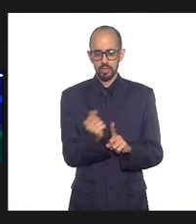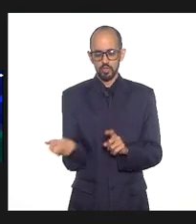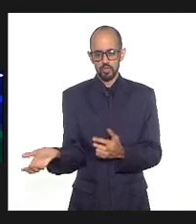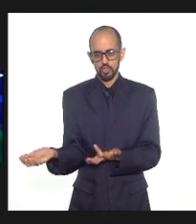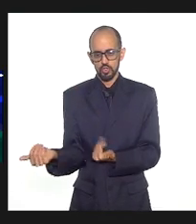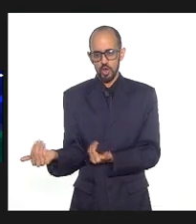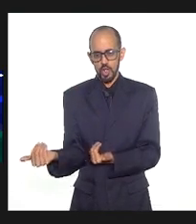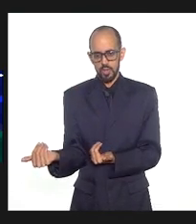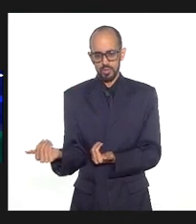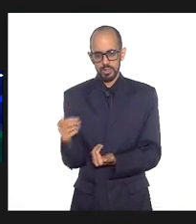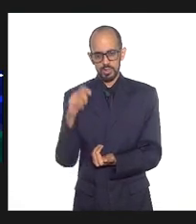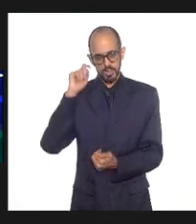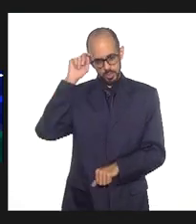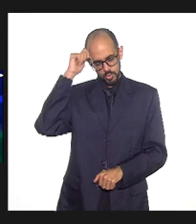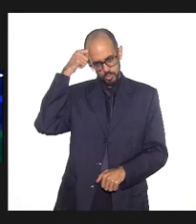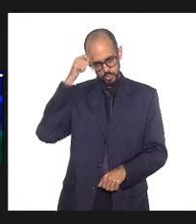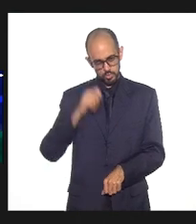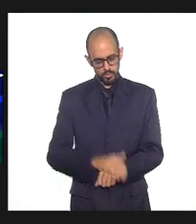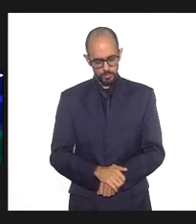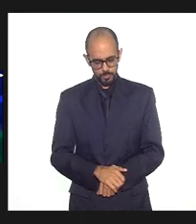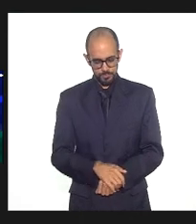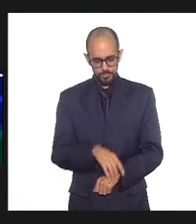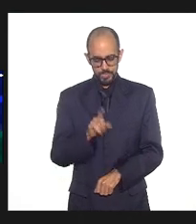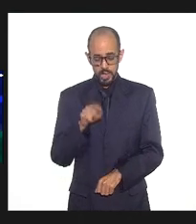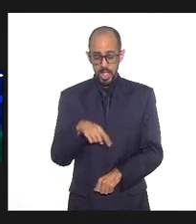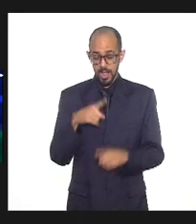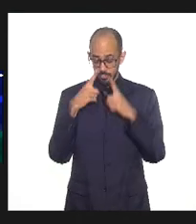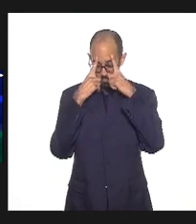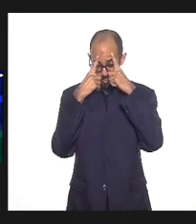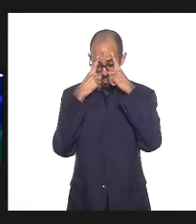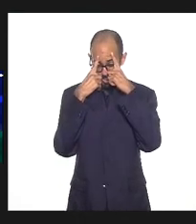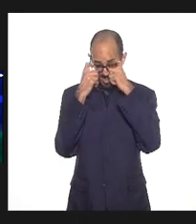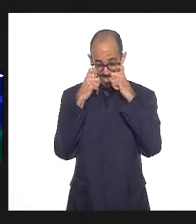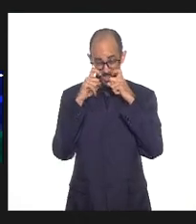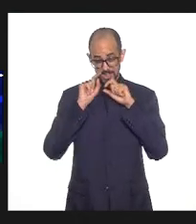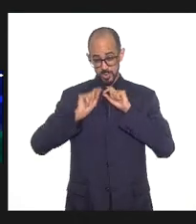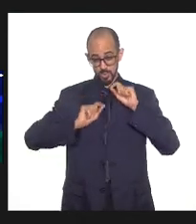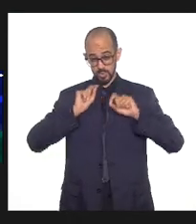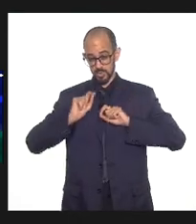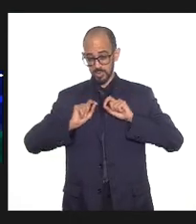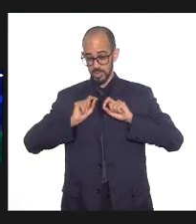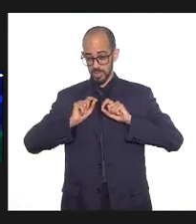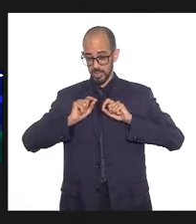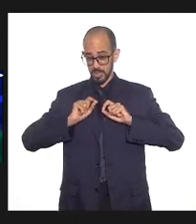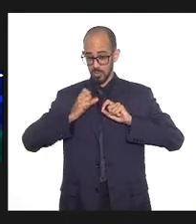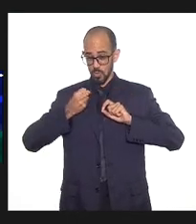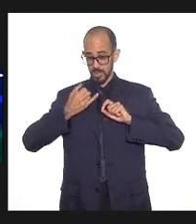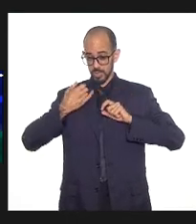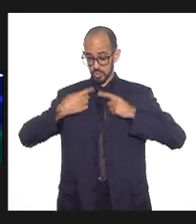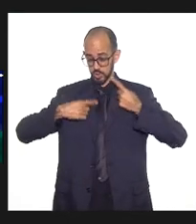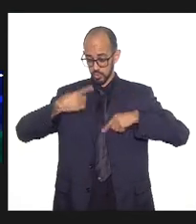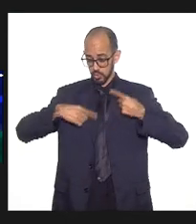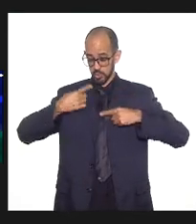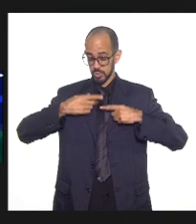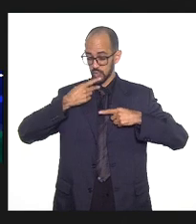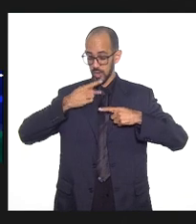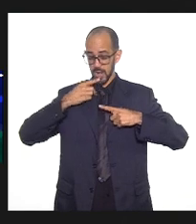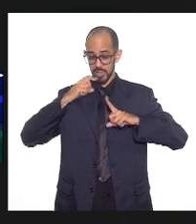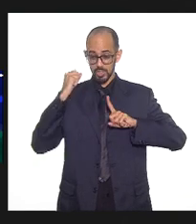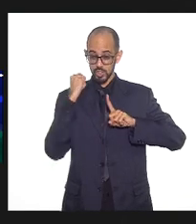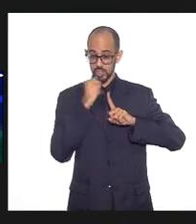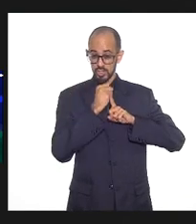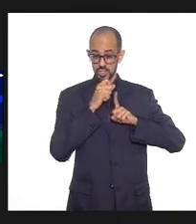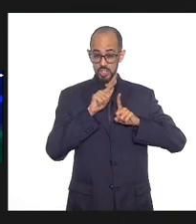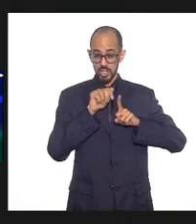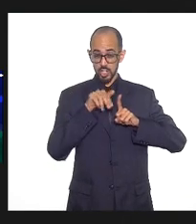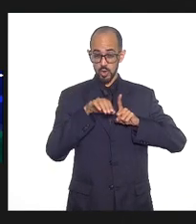juventude, jovens negros. Né? A violência, aqui se discute se é violência ou se é genocídio. Eu